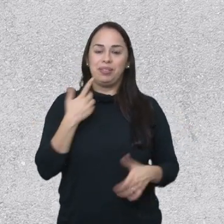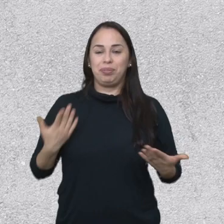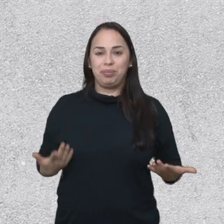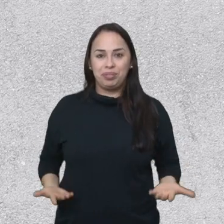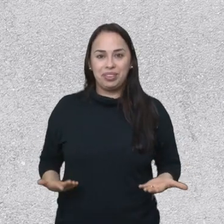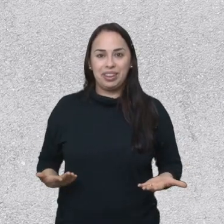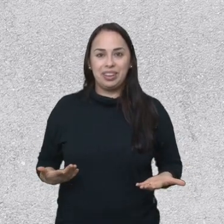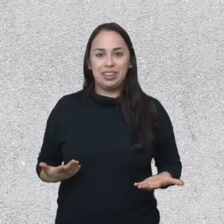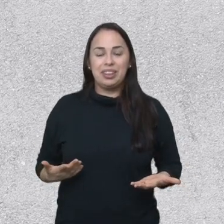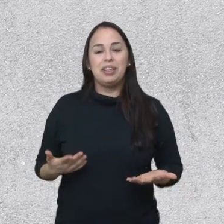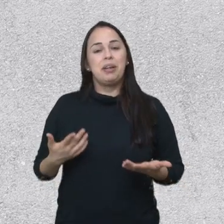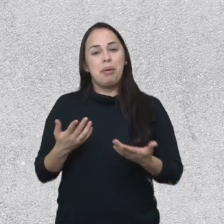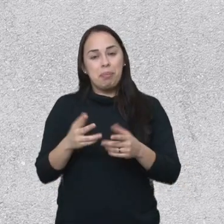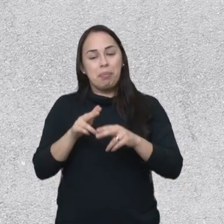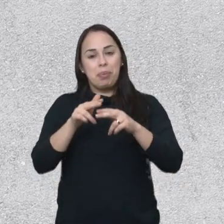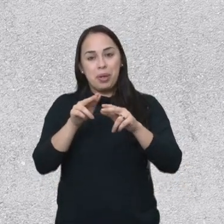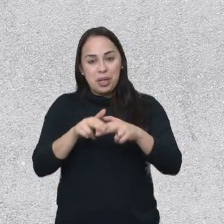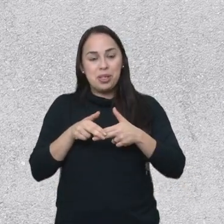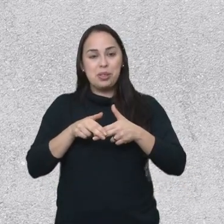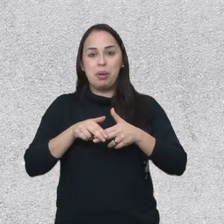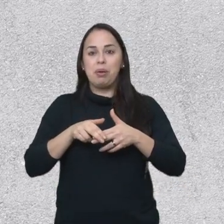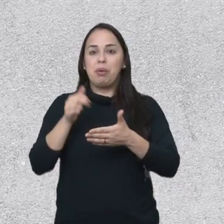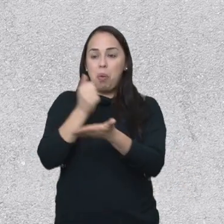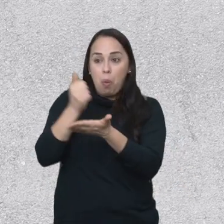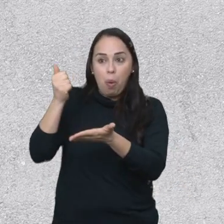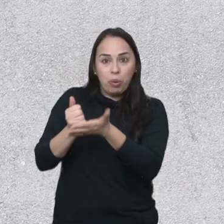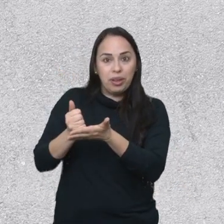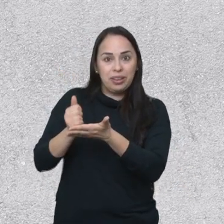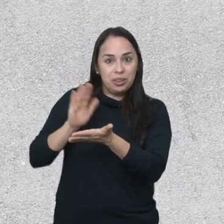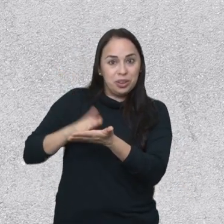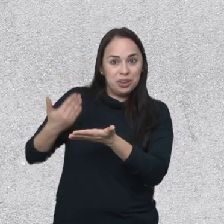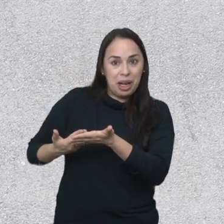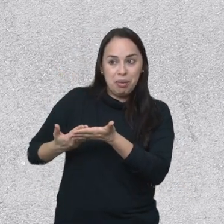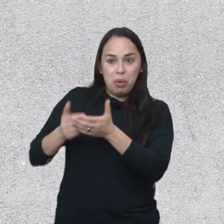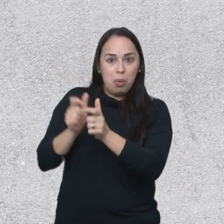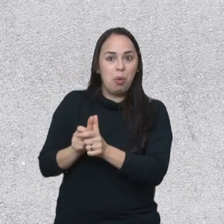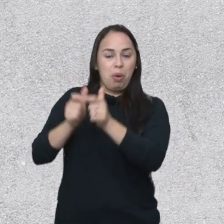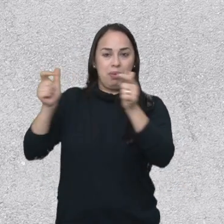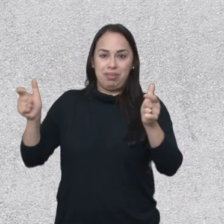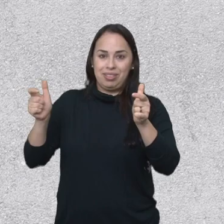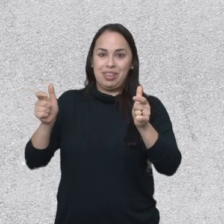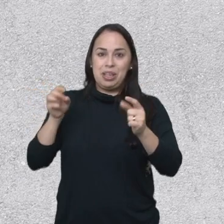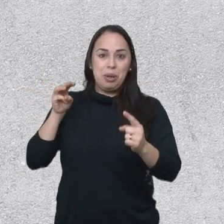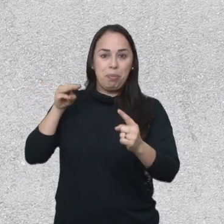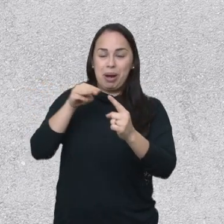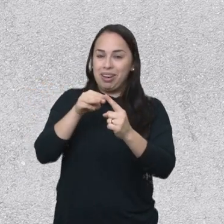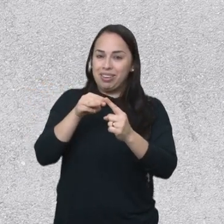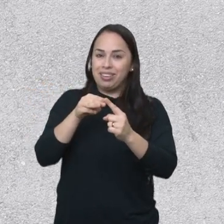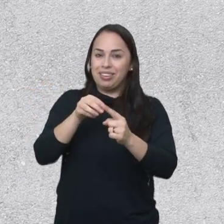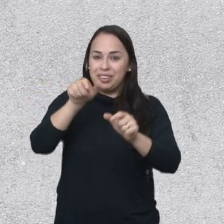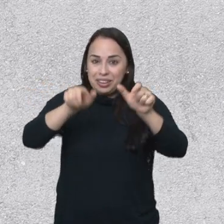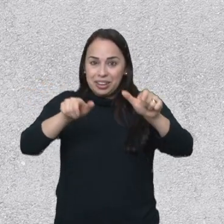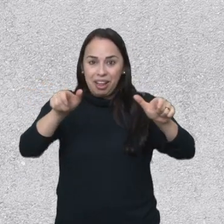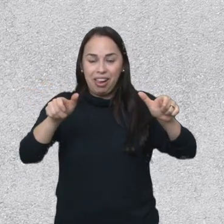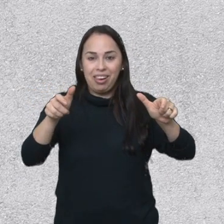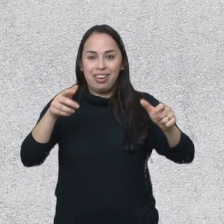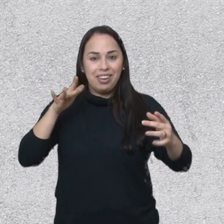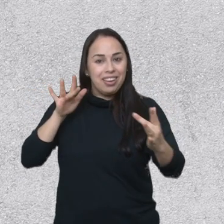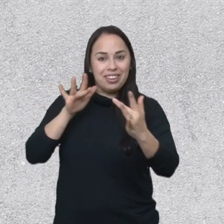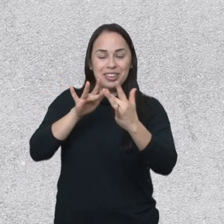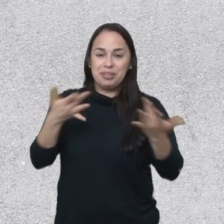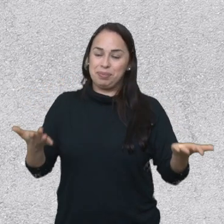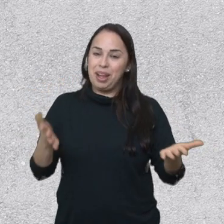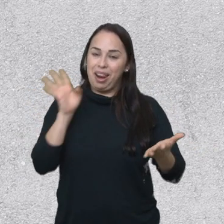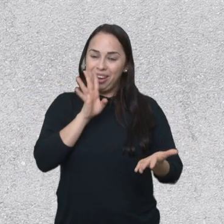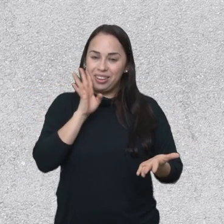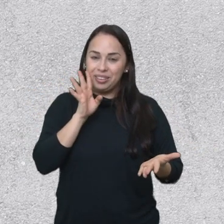pessoas surdas. Tudo isso faz com que a demanda por intérpretes de Libras cresça e o mercado fique favorável para aqueles que se identificam